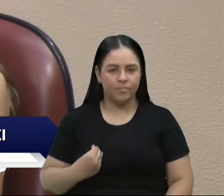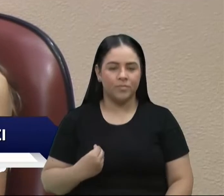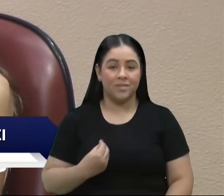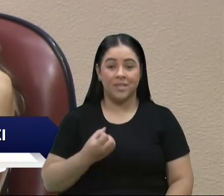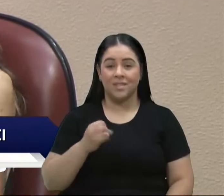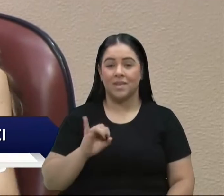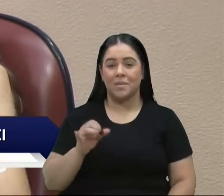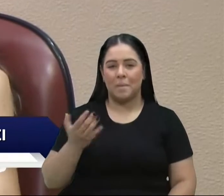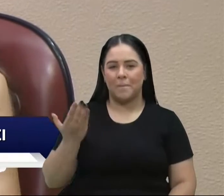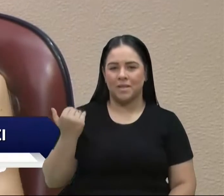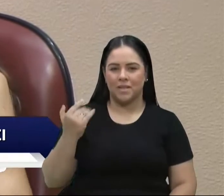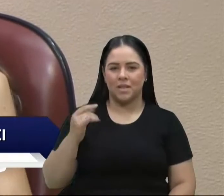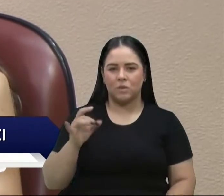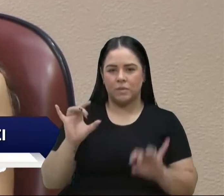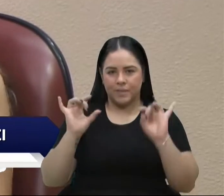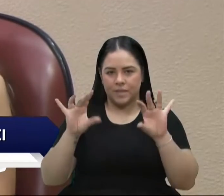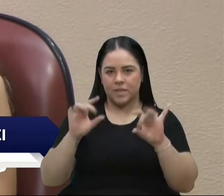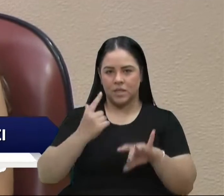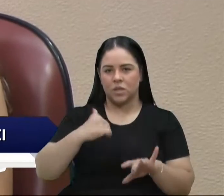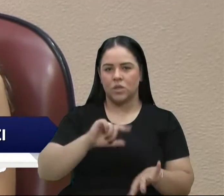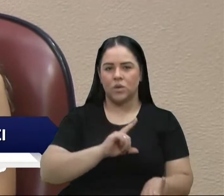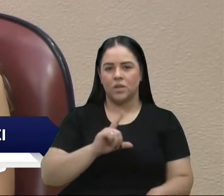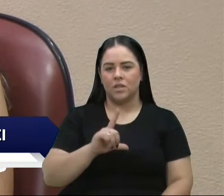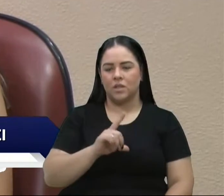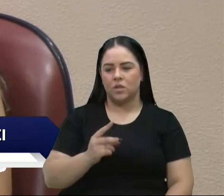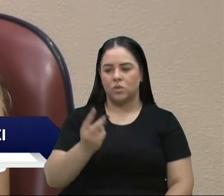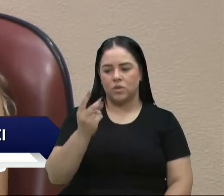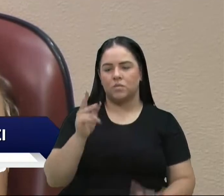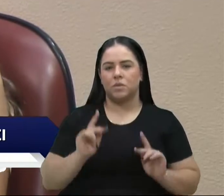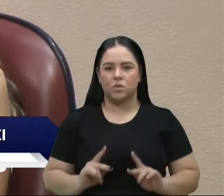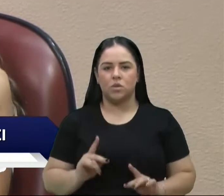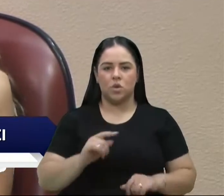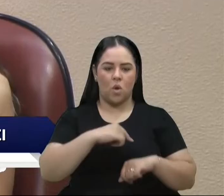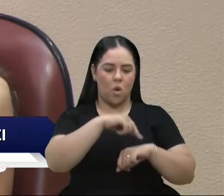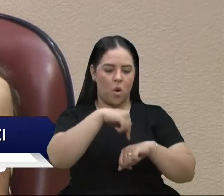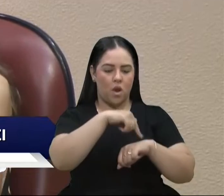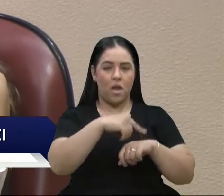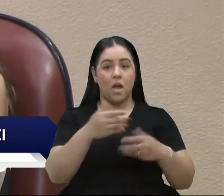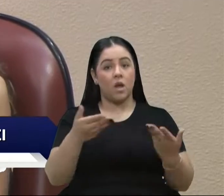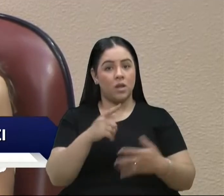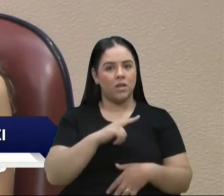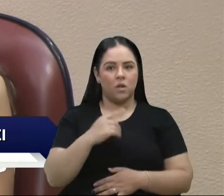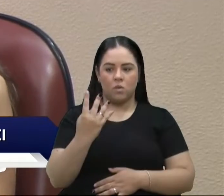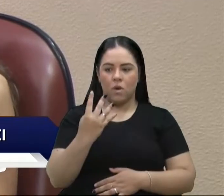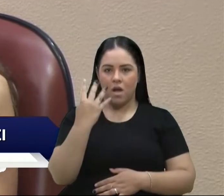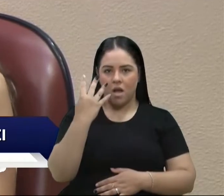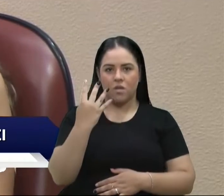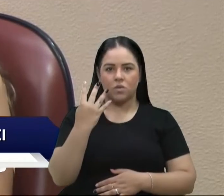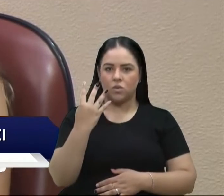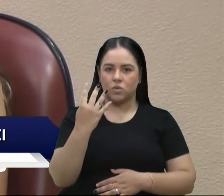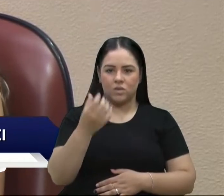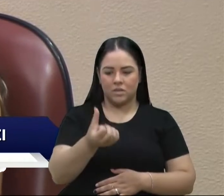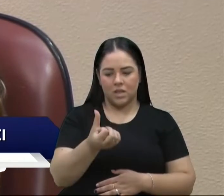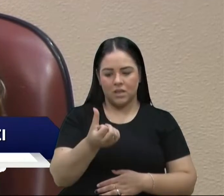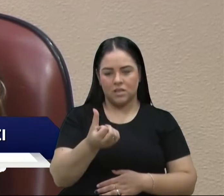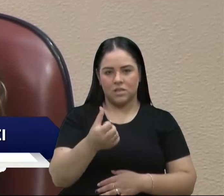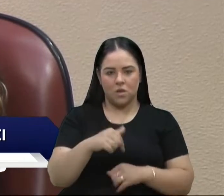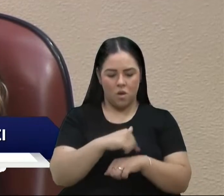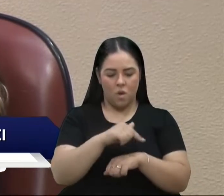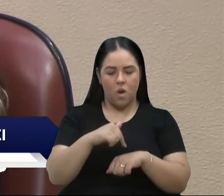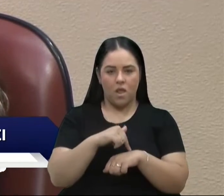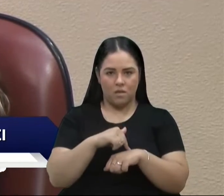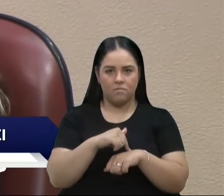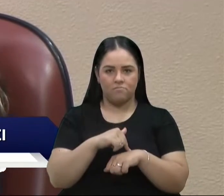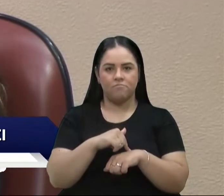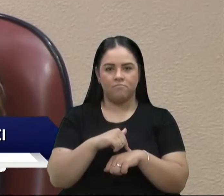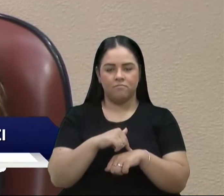por exemplo, nas UBSs, nós atendíamos 2 pacientes por hora, hoje a gente está atendendo 4, 6 pacientes, a gente tem